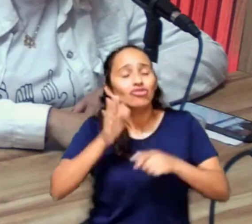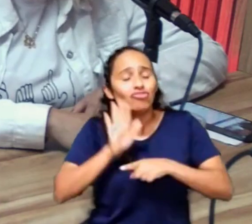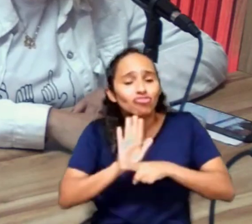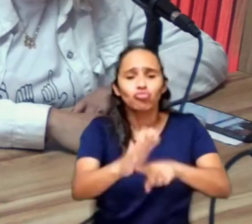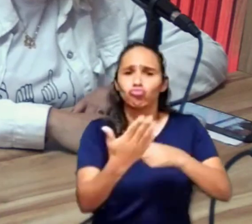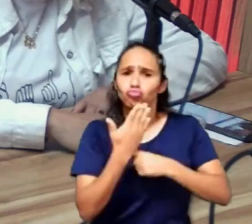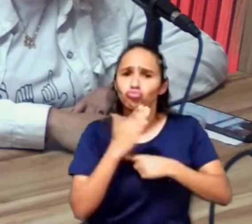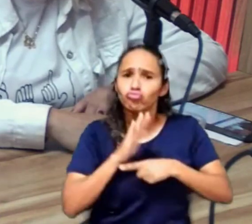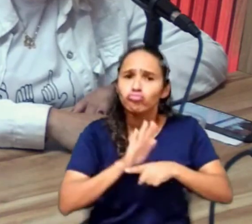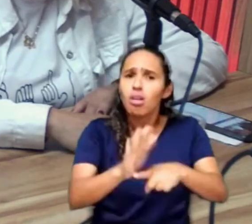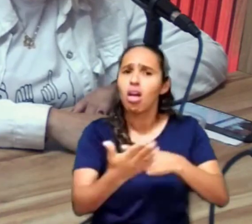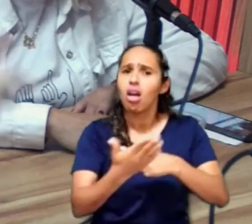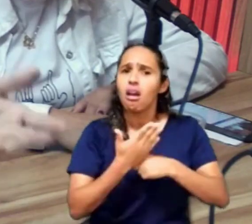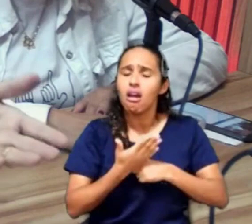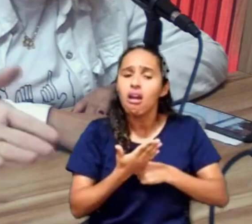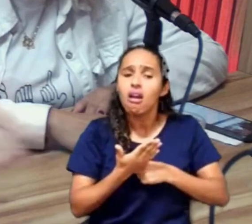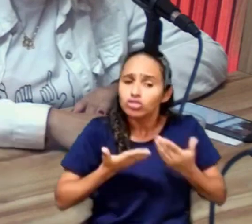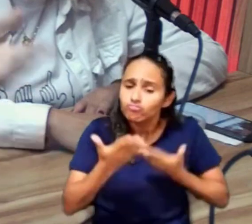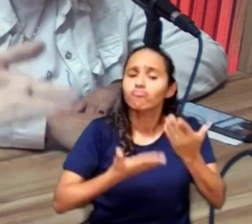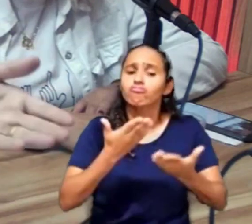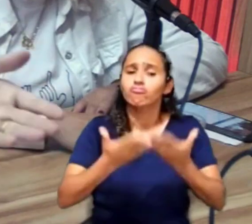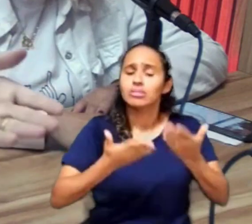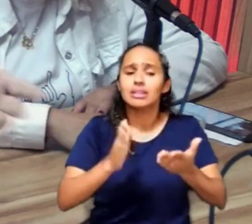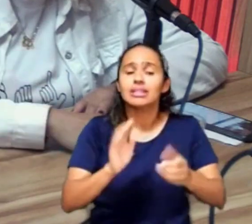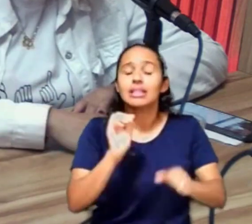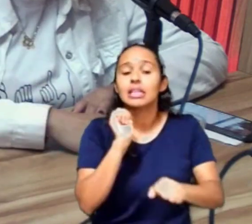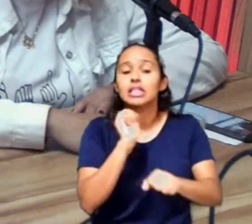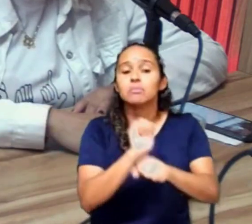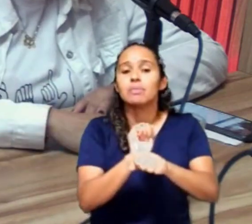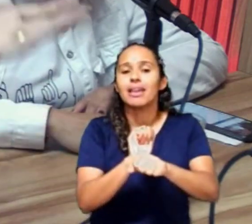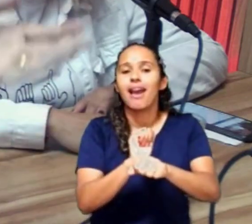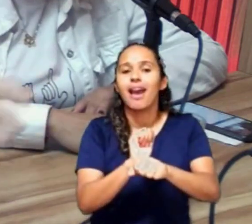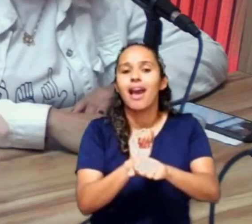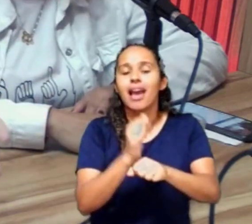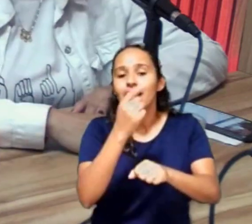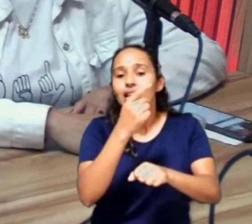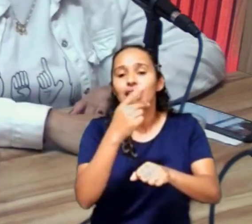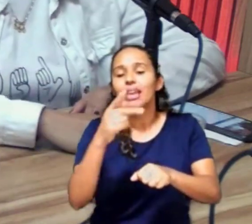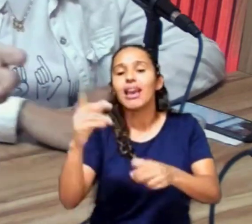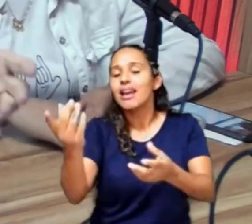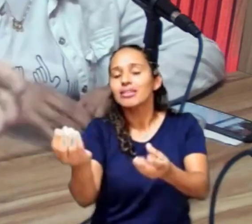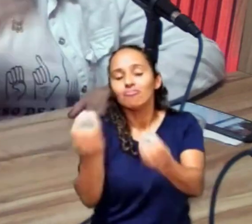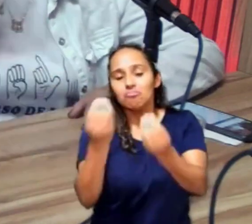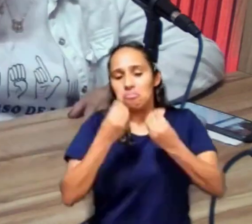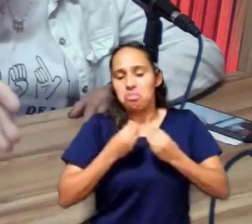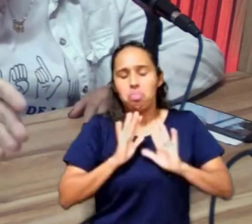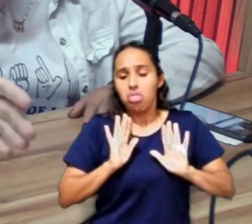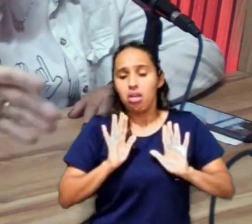troca, sabe? Eu vi, né? Nós ficamos sabendo também a